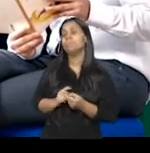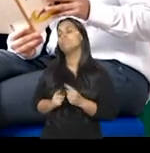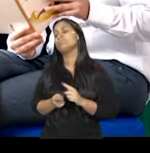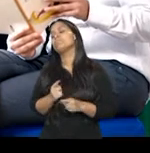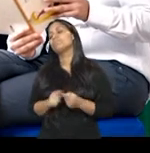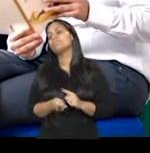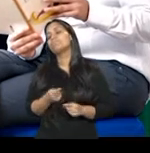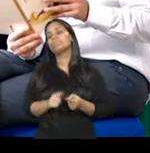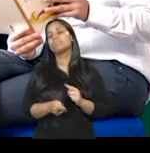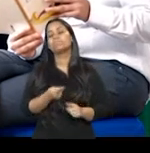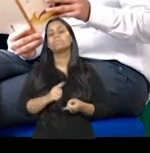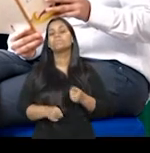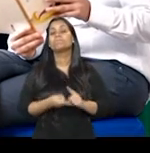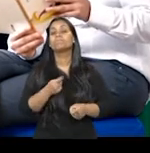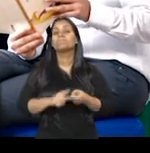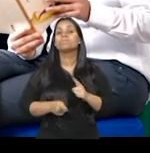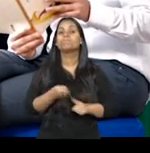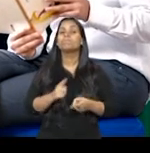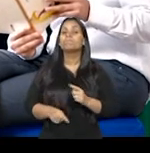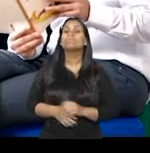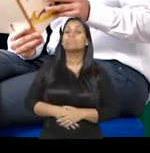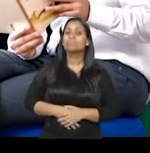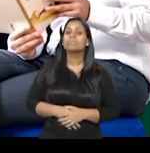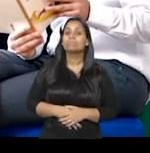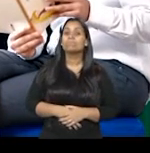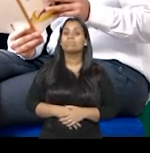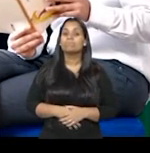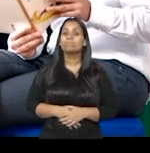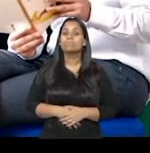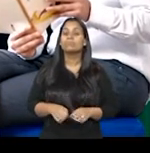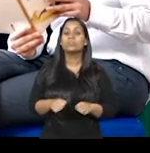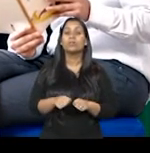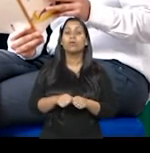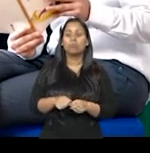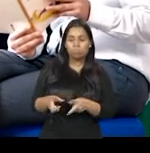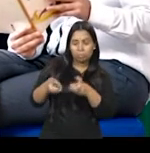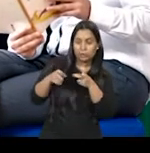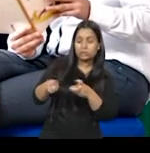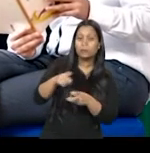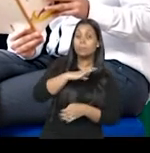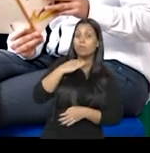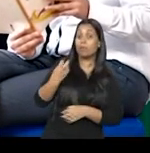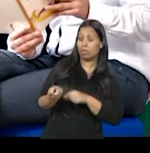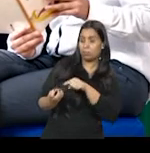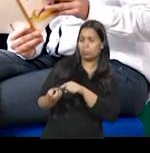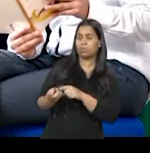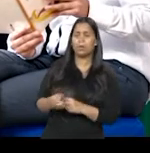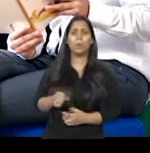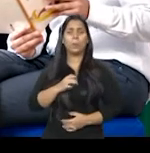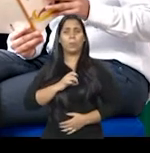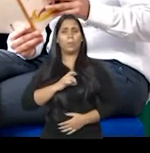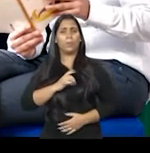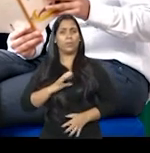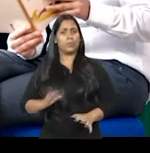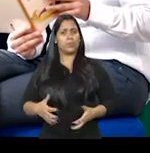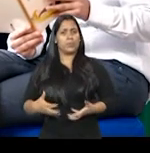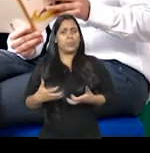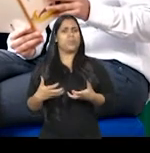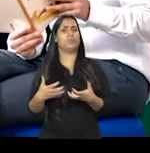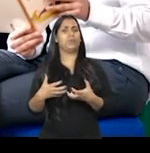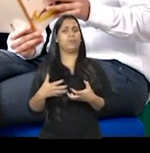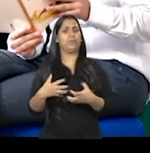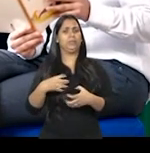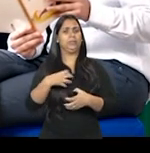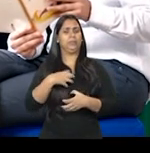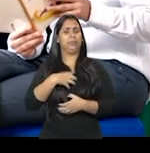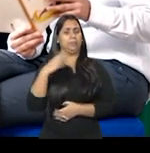Meticulosa, ardente, eu aviava o elixir da longa morte. Um medo excitado e meu próprio